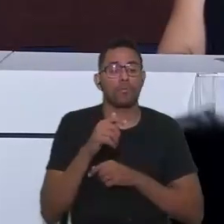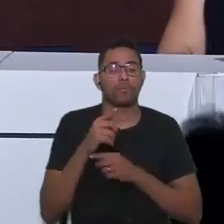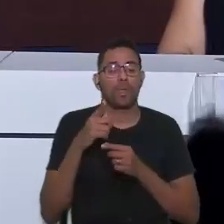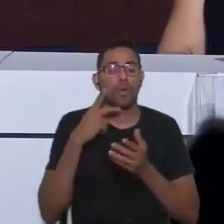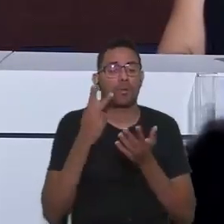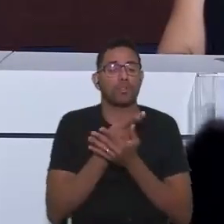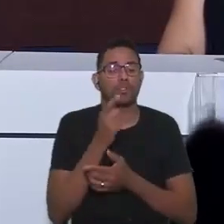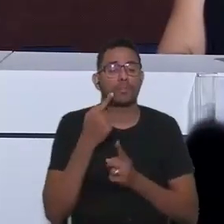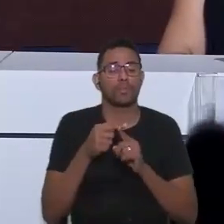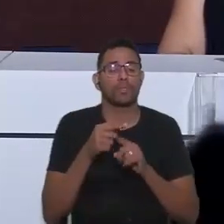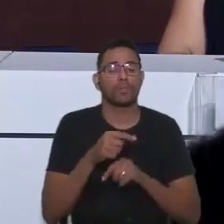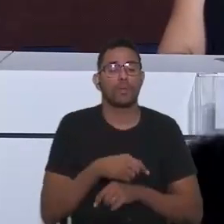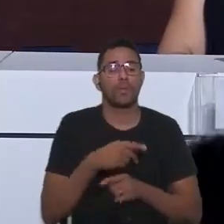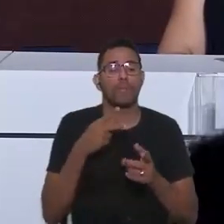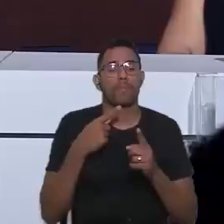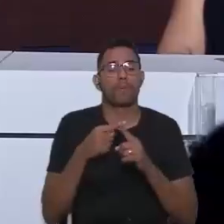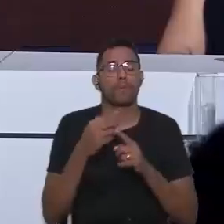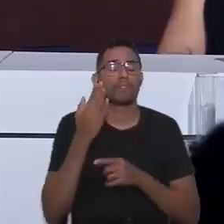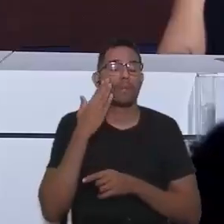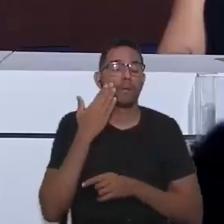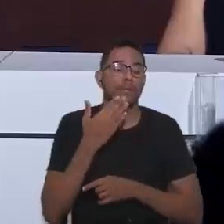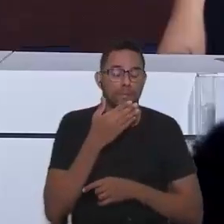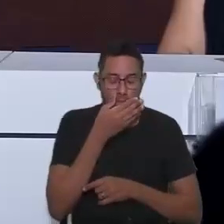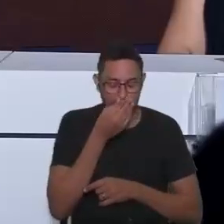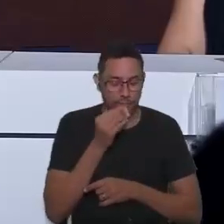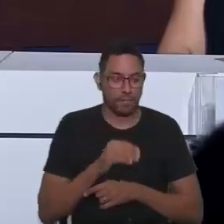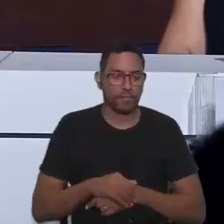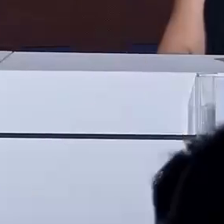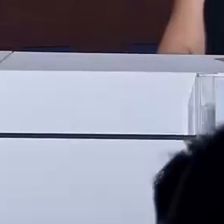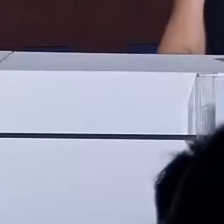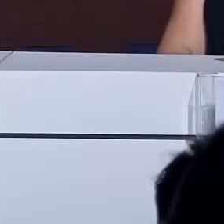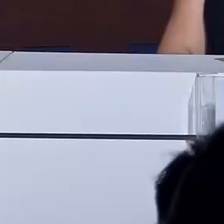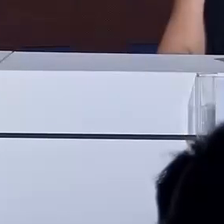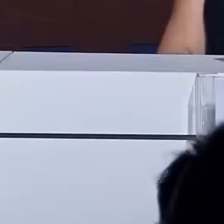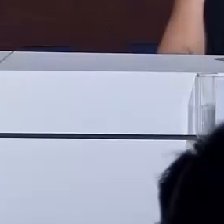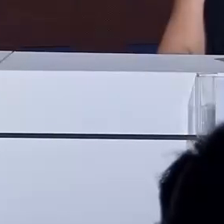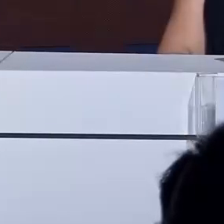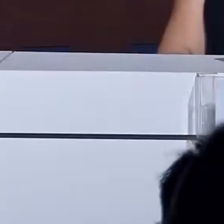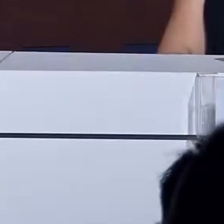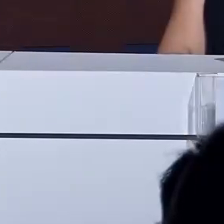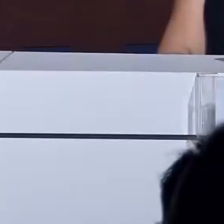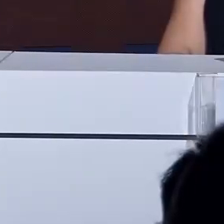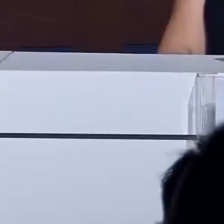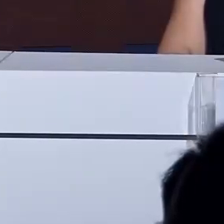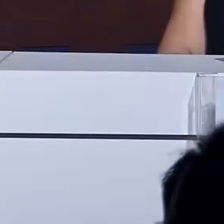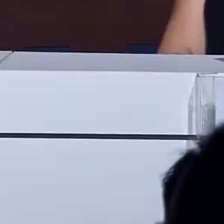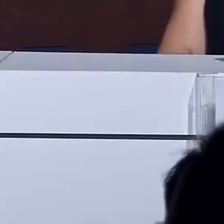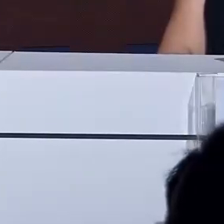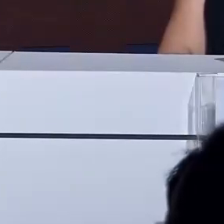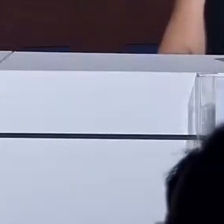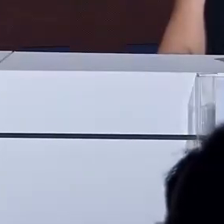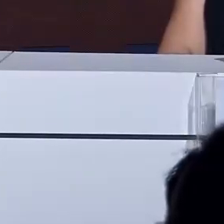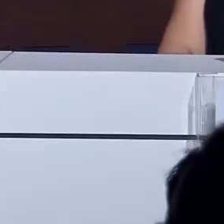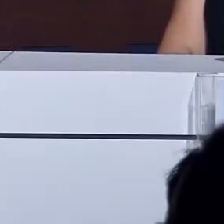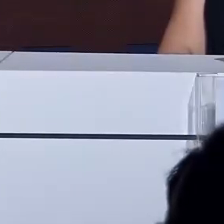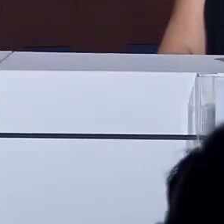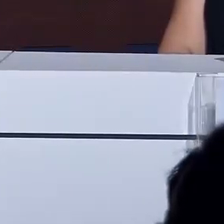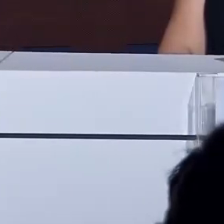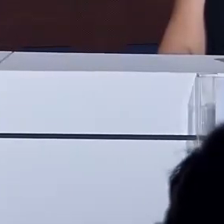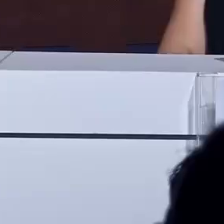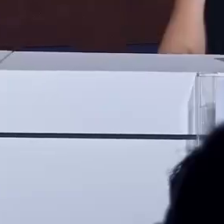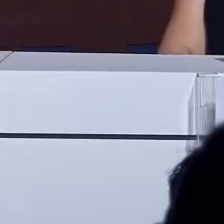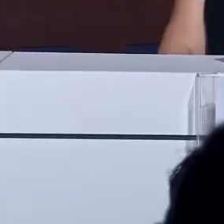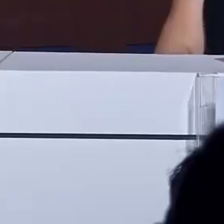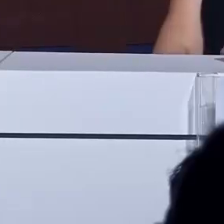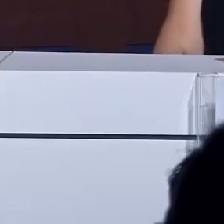isto acontece? Por que razão sabemos e não o fazemos? Porque, na verdade, só aprende quem